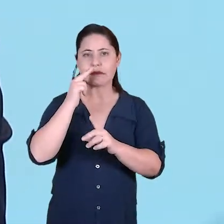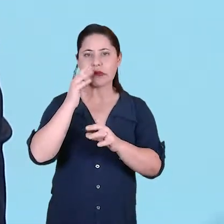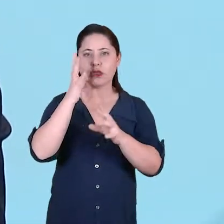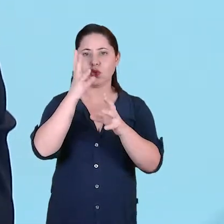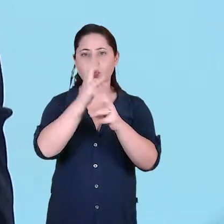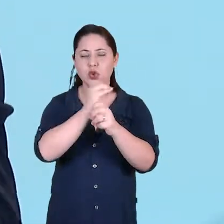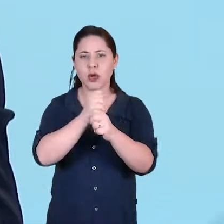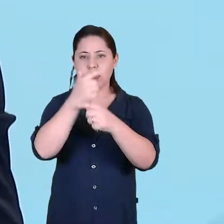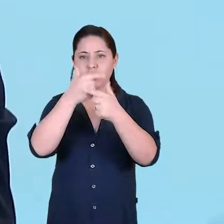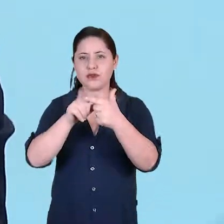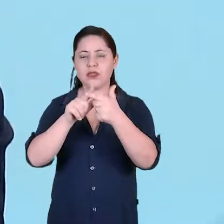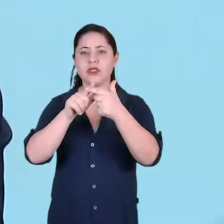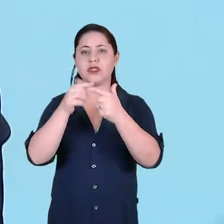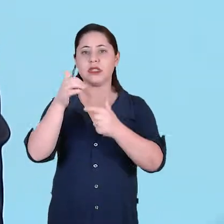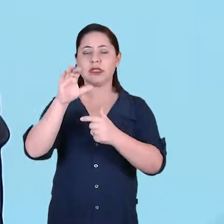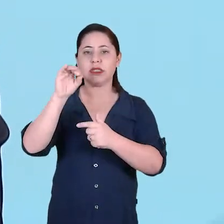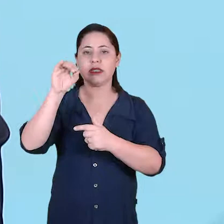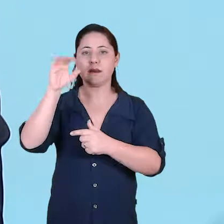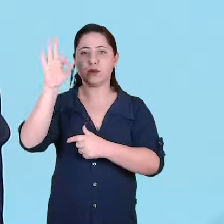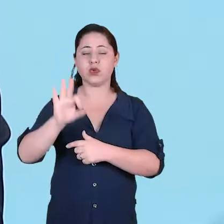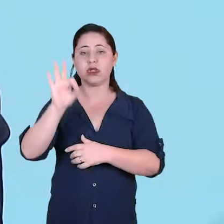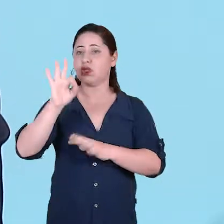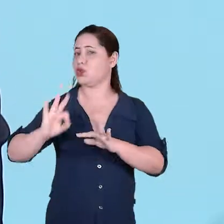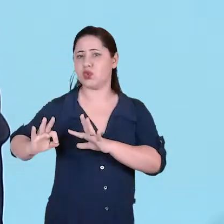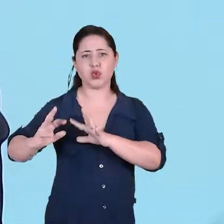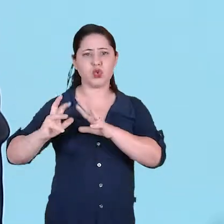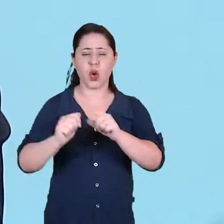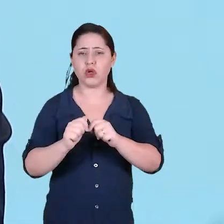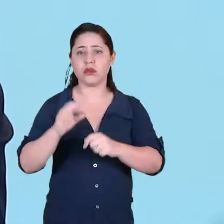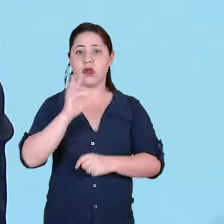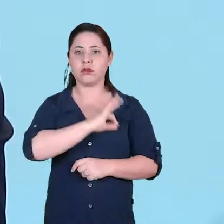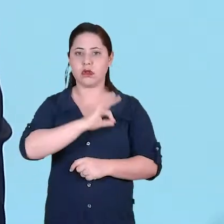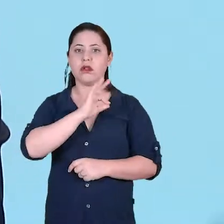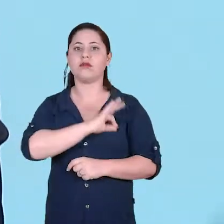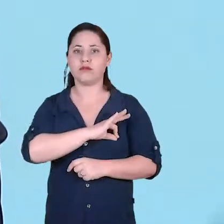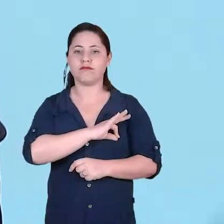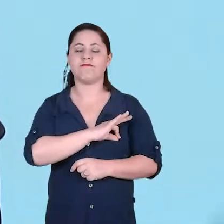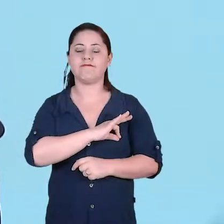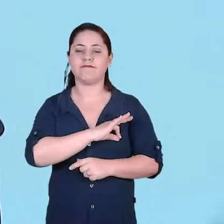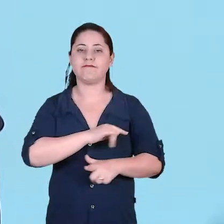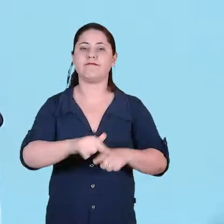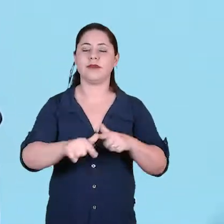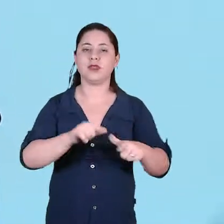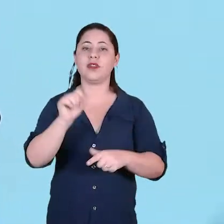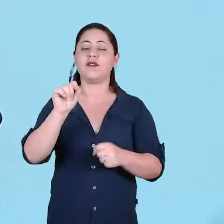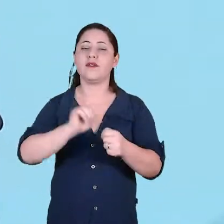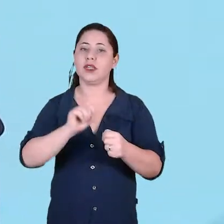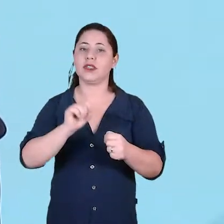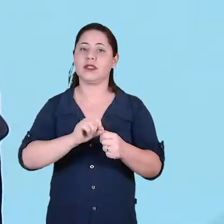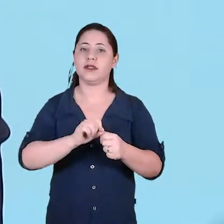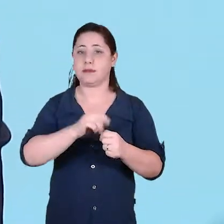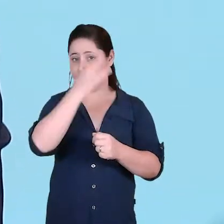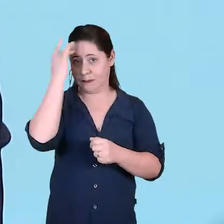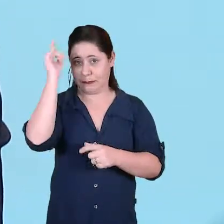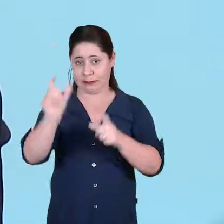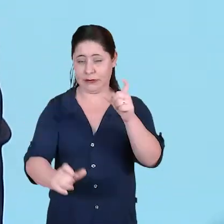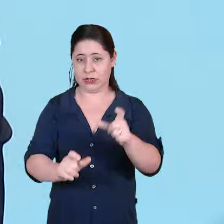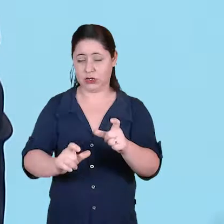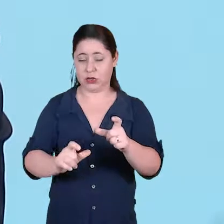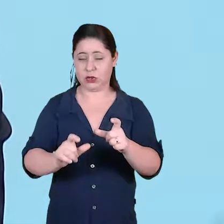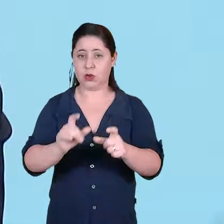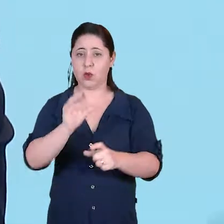dos 100% dos salários recebidos por esse trabalhador, né, o que vai fazer com que ele receba